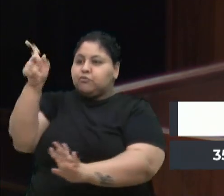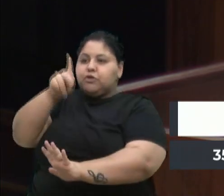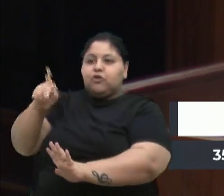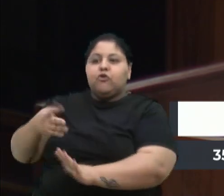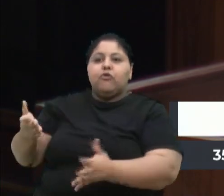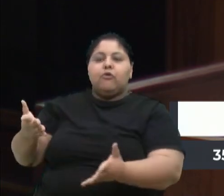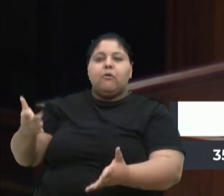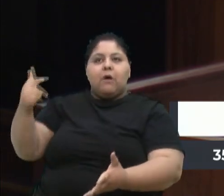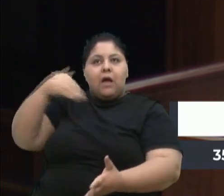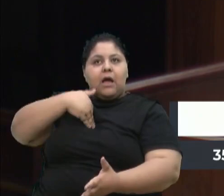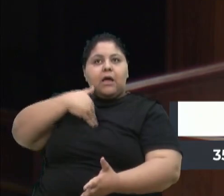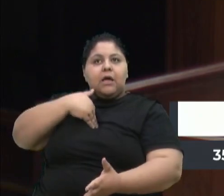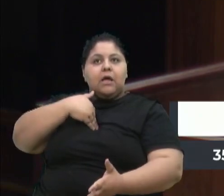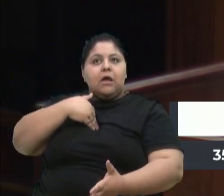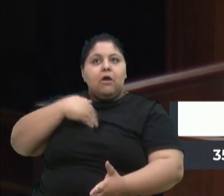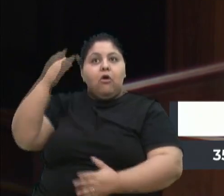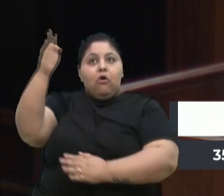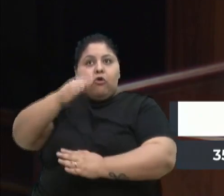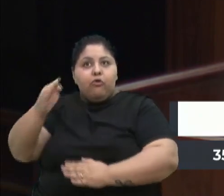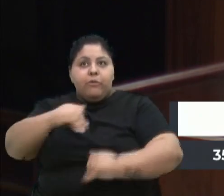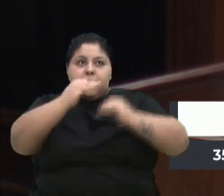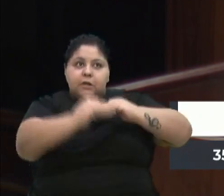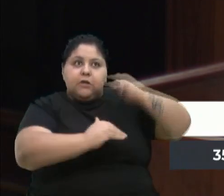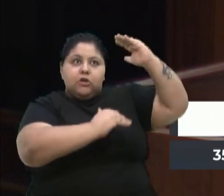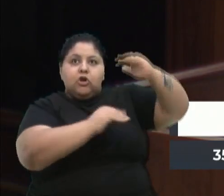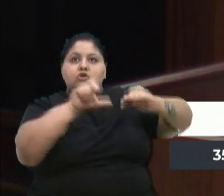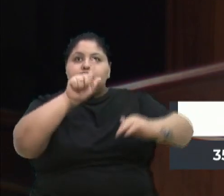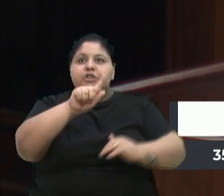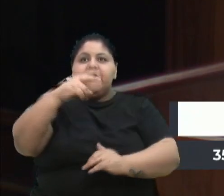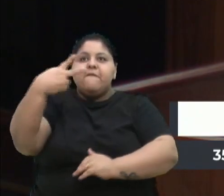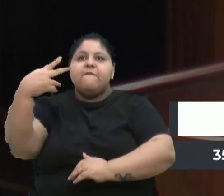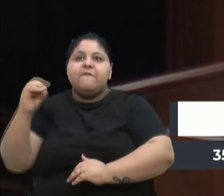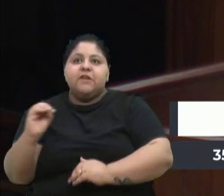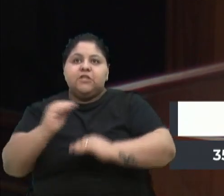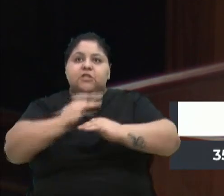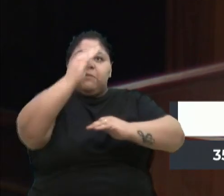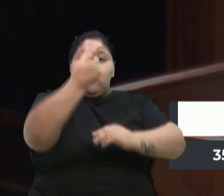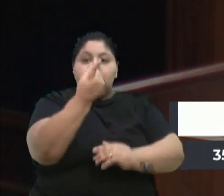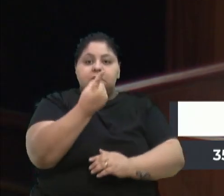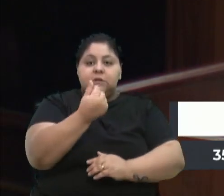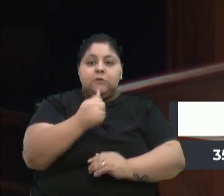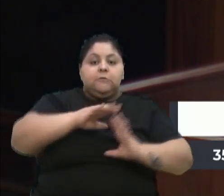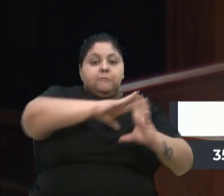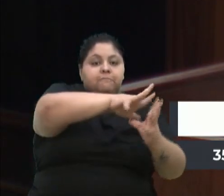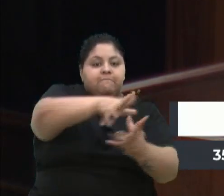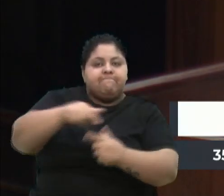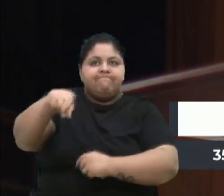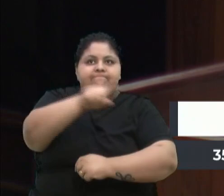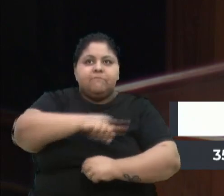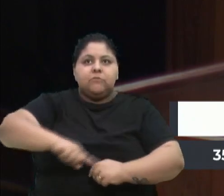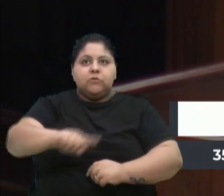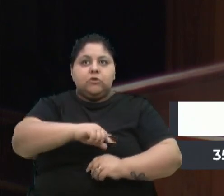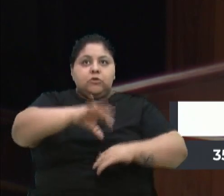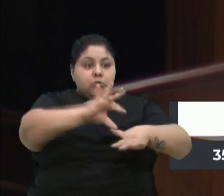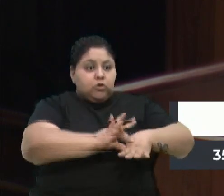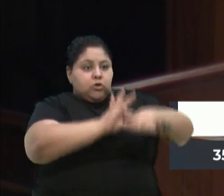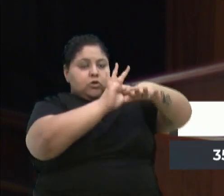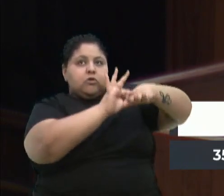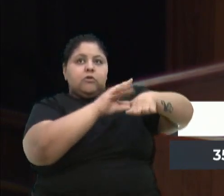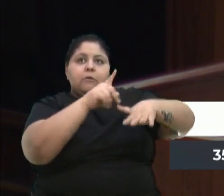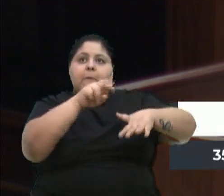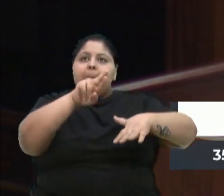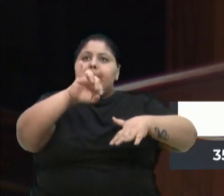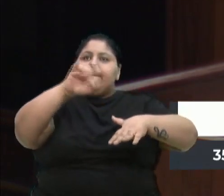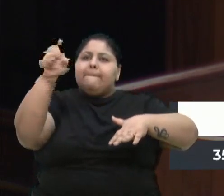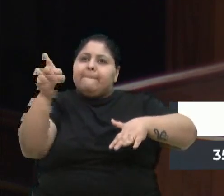liderando o G20, as 20 maiores economias do mundo. Nós estamos comandando o BRICS. Nós estamos comandando